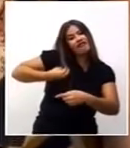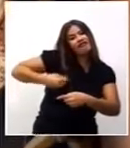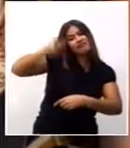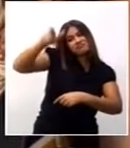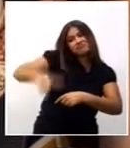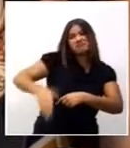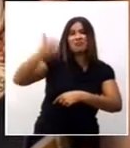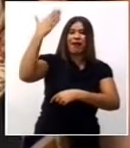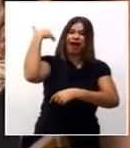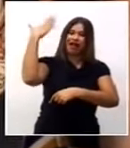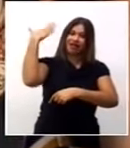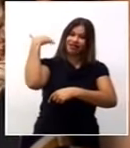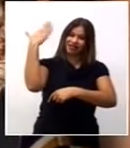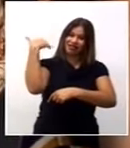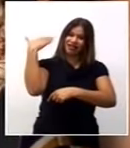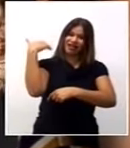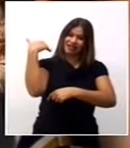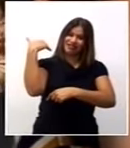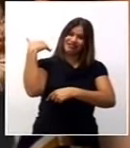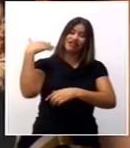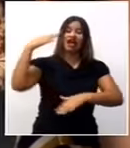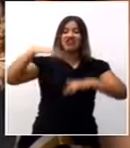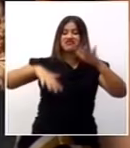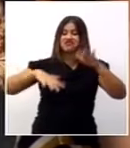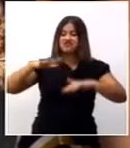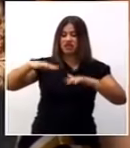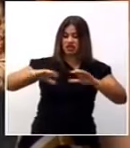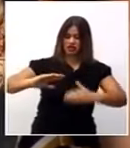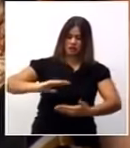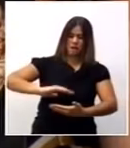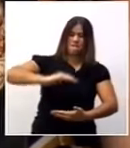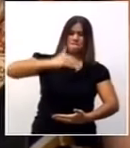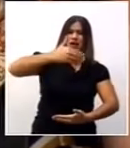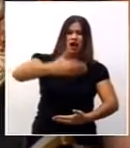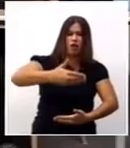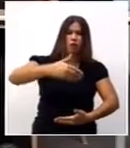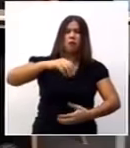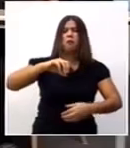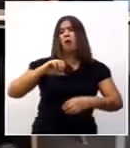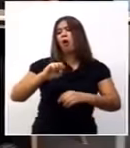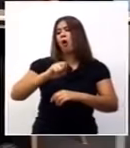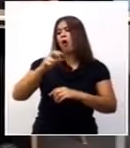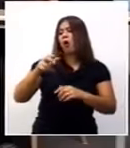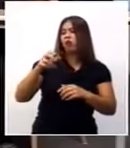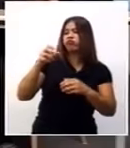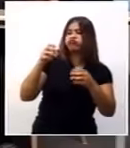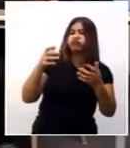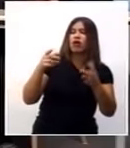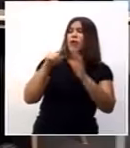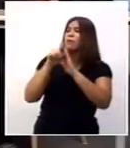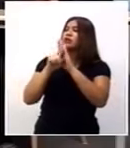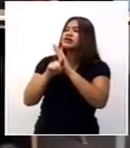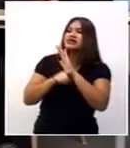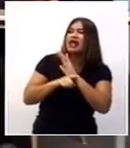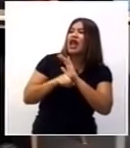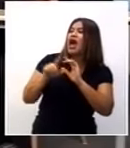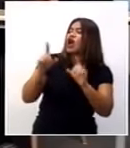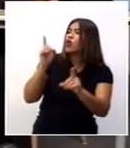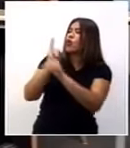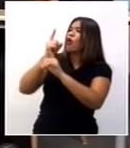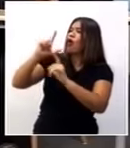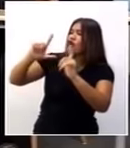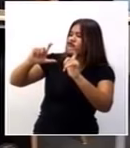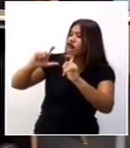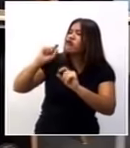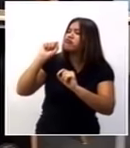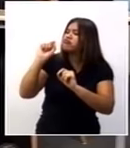você encontra uma fotografia num baú, num armário, numa pasta, você não sabe quem é essa pessoa, você vai investigar. Quem é essa pessoa? Quem